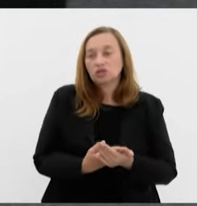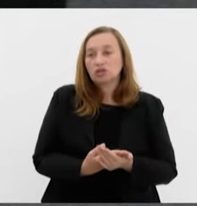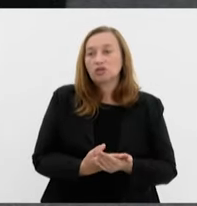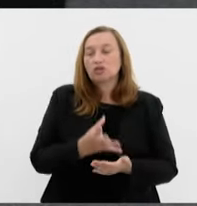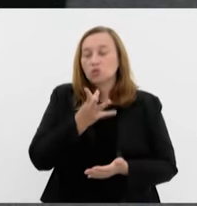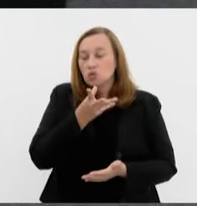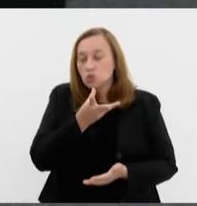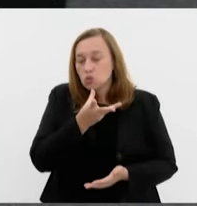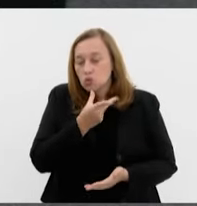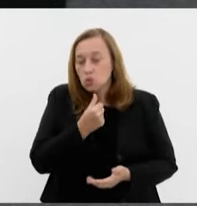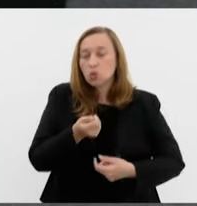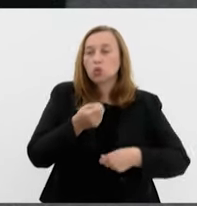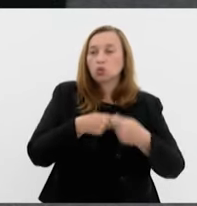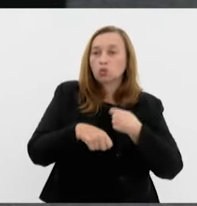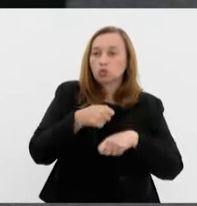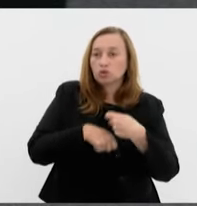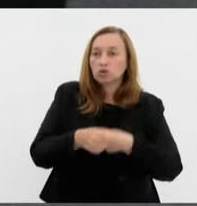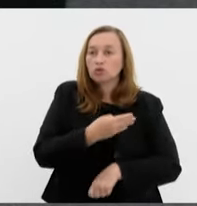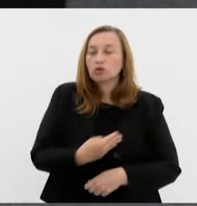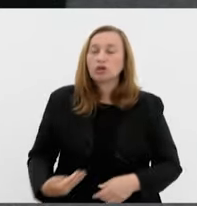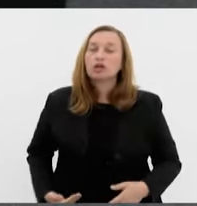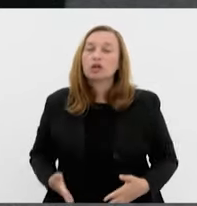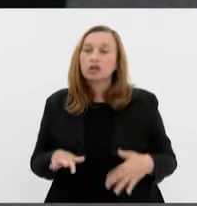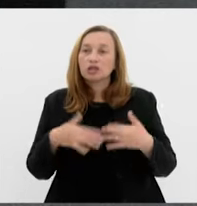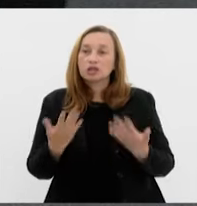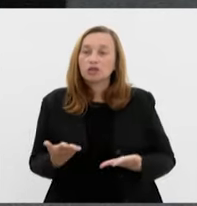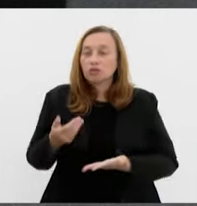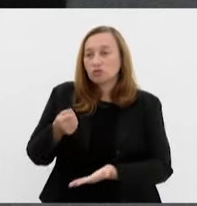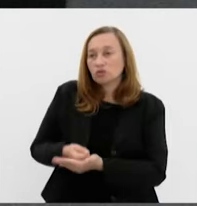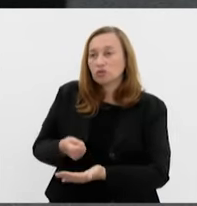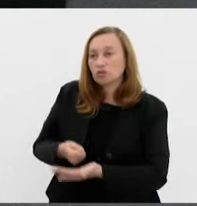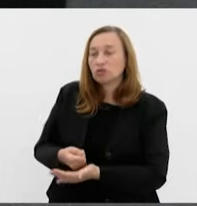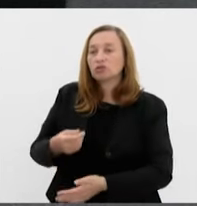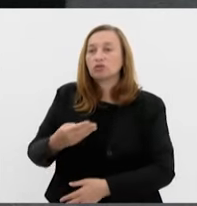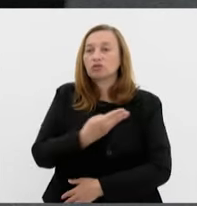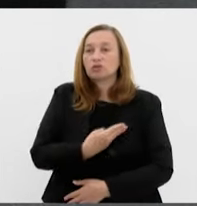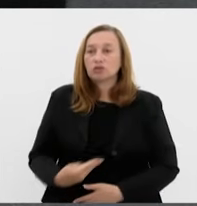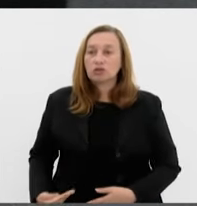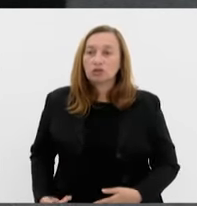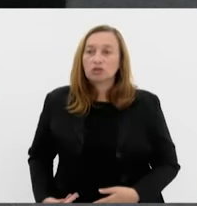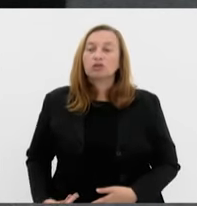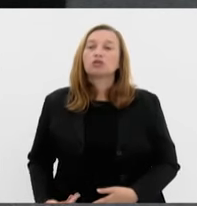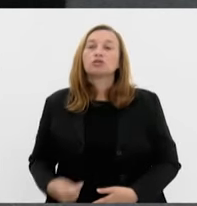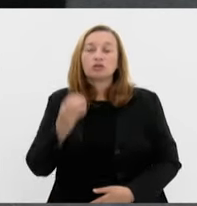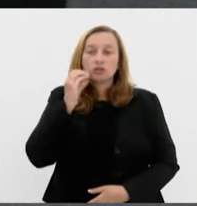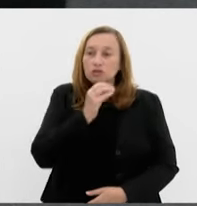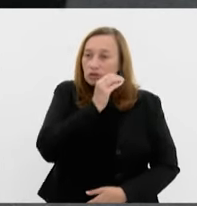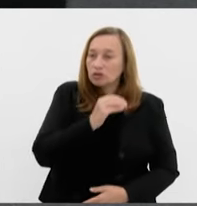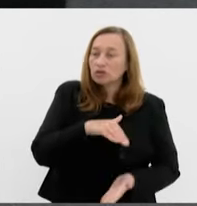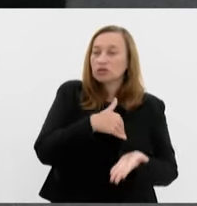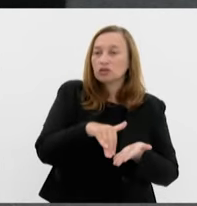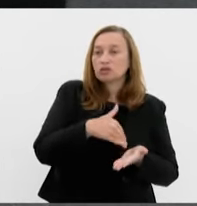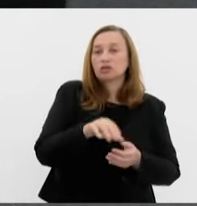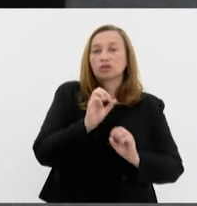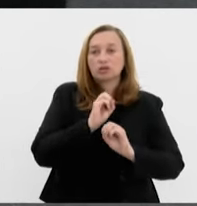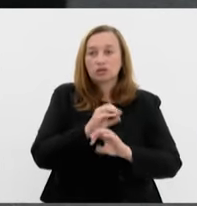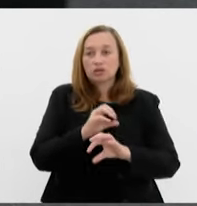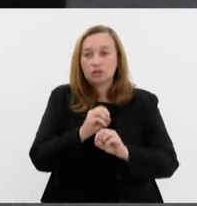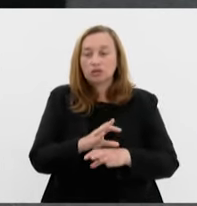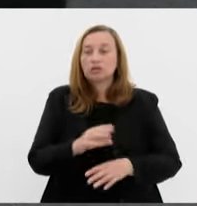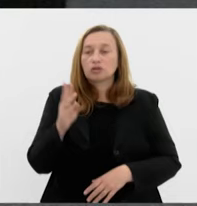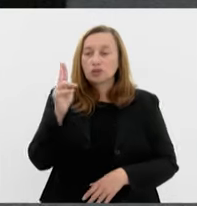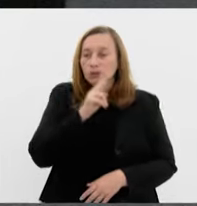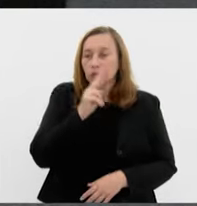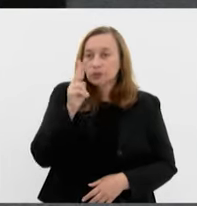seaz administração pública então fica a nossa cobrança ao Governador Cláudio Castro fica a nossa cobrança à secretaria de educação para que